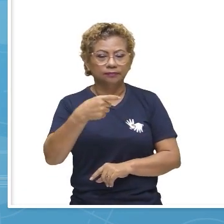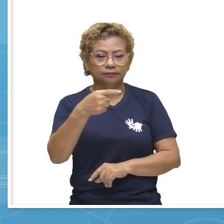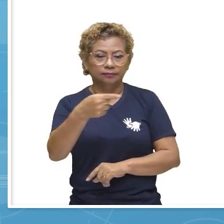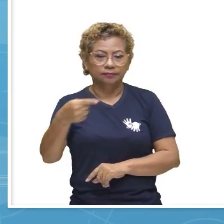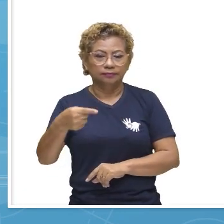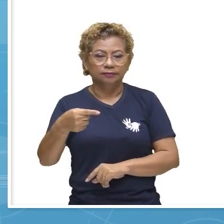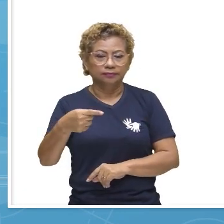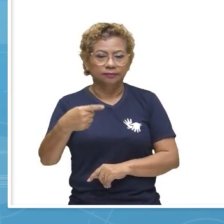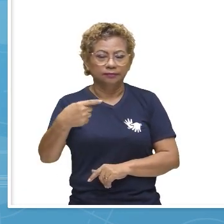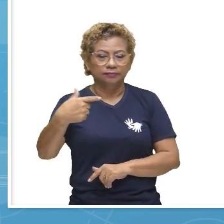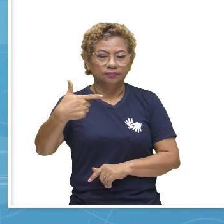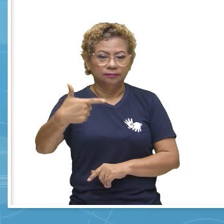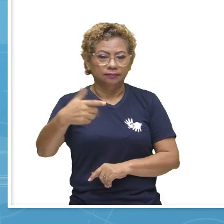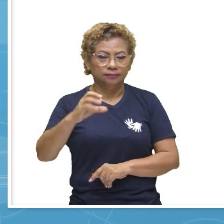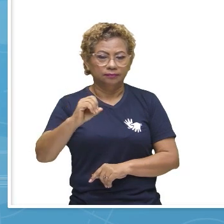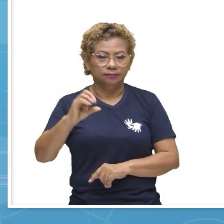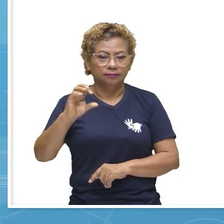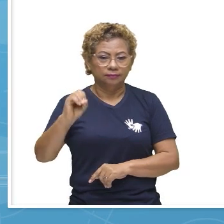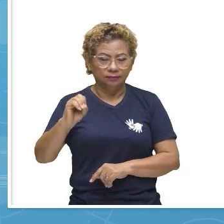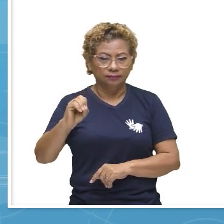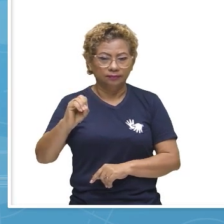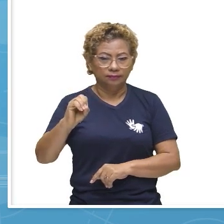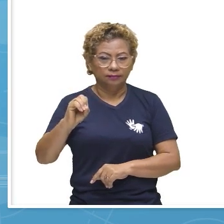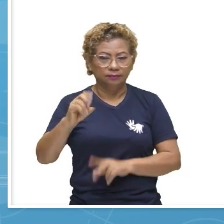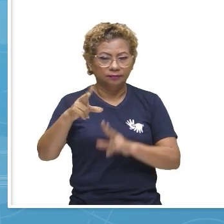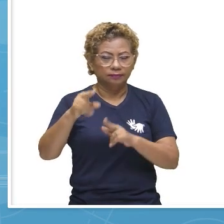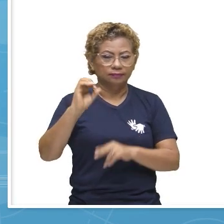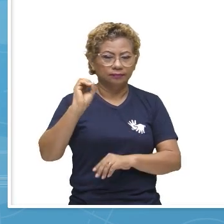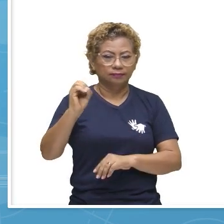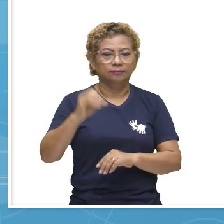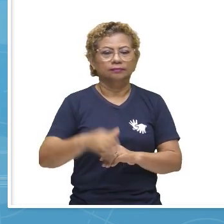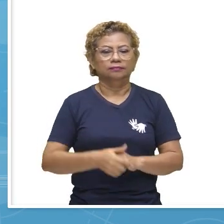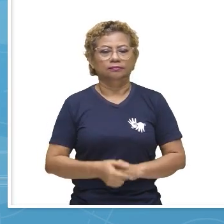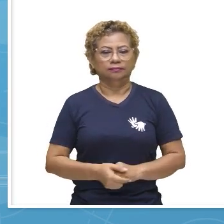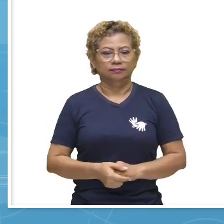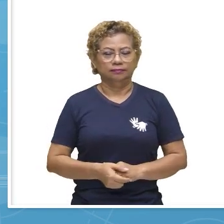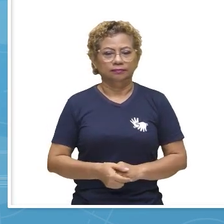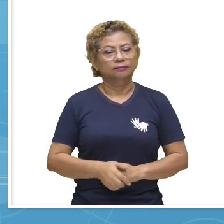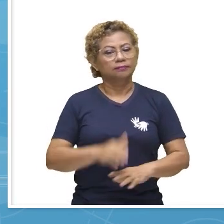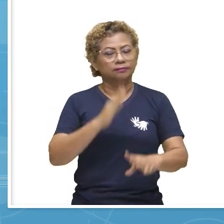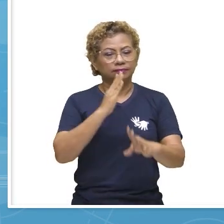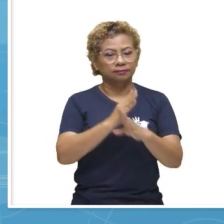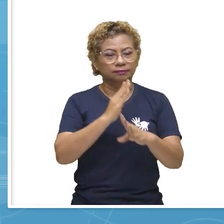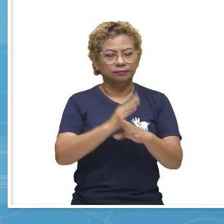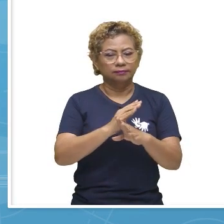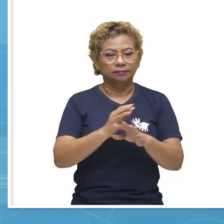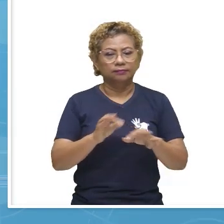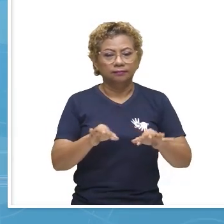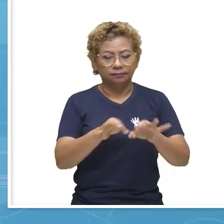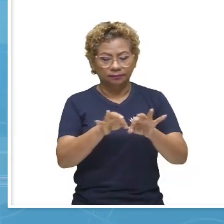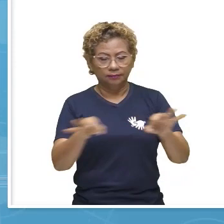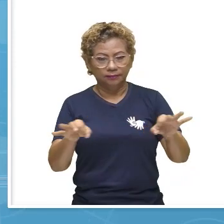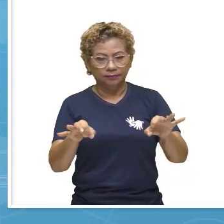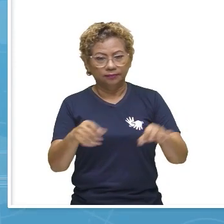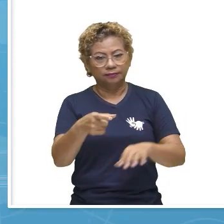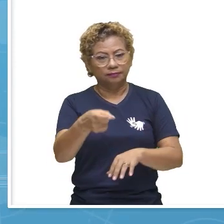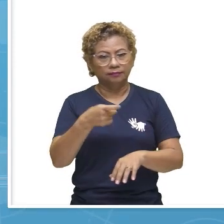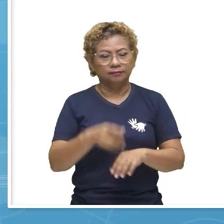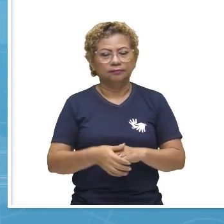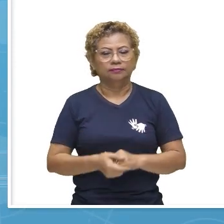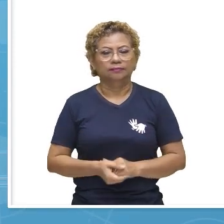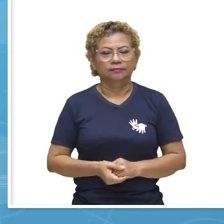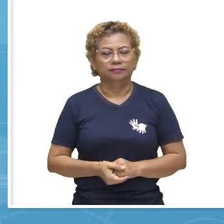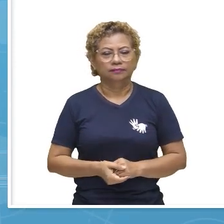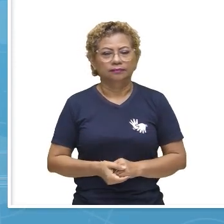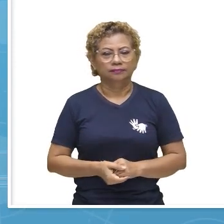só. Essa é a equação do segundo grau para eu resolver, para eu encontrar a medida daquele x. E aí eu tenho os